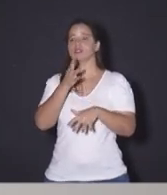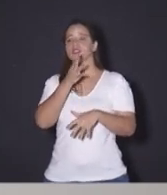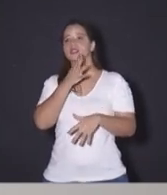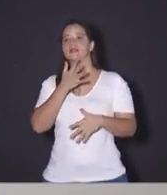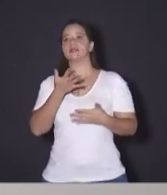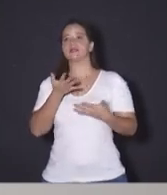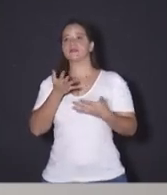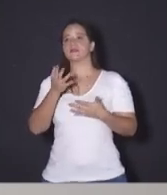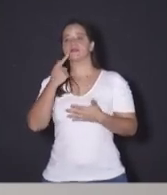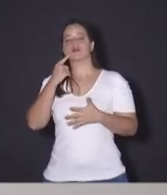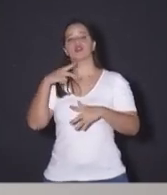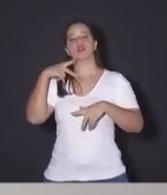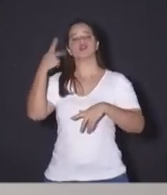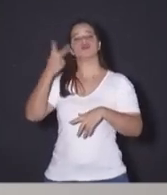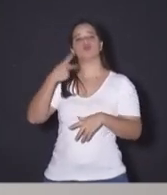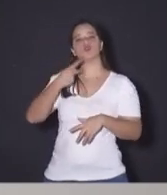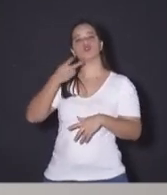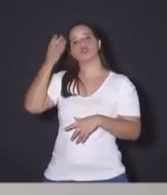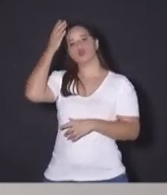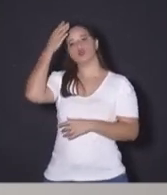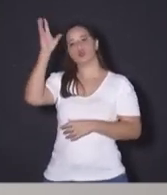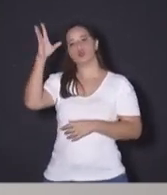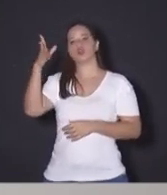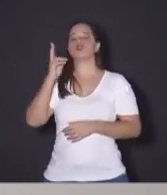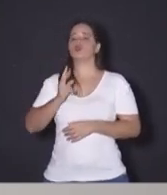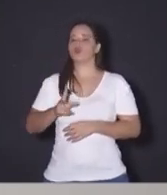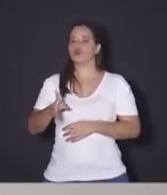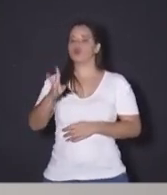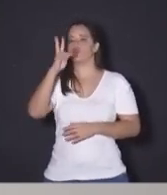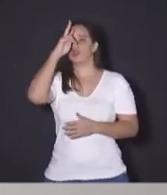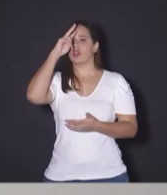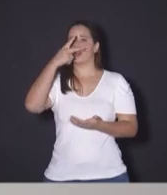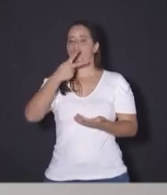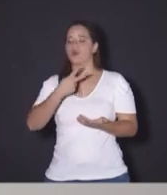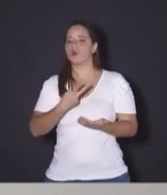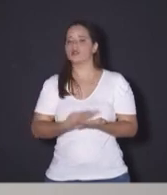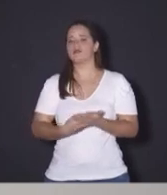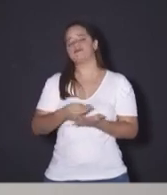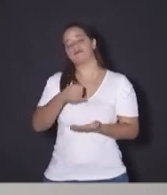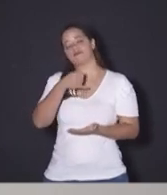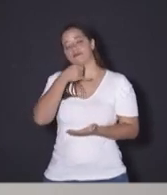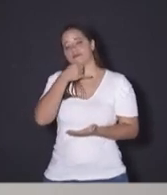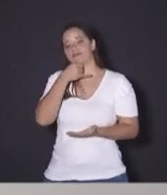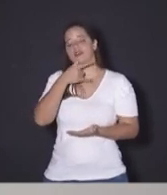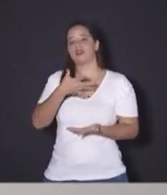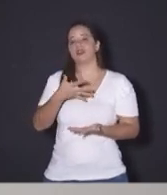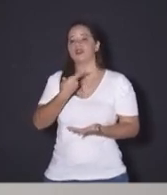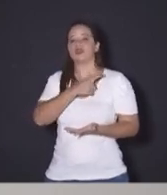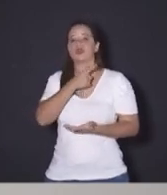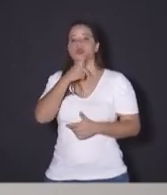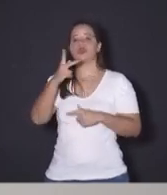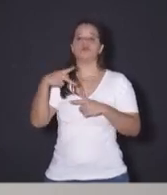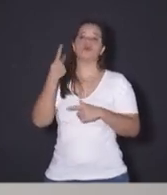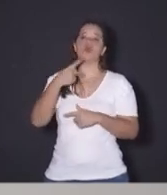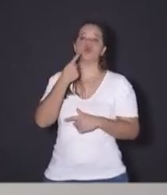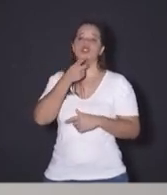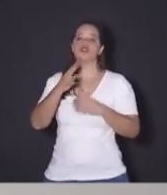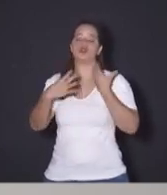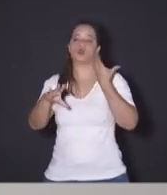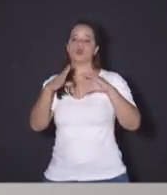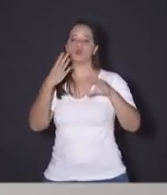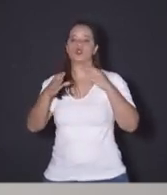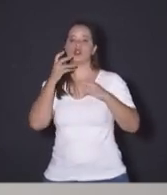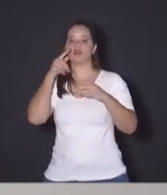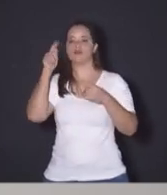as políticas culturais continuem reconhecendo né infelizmente ainda não tem uma política de comunicação voltada de